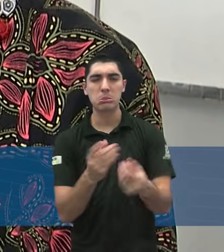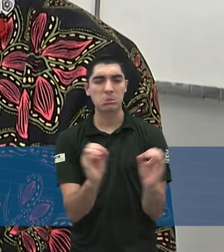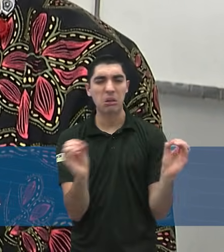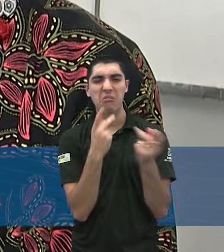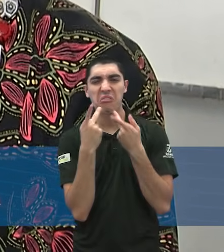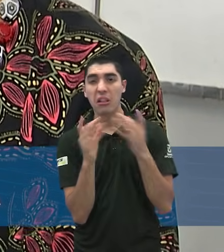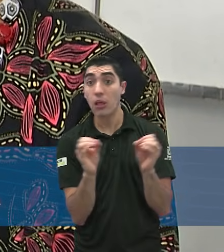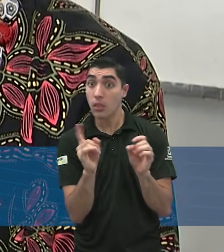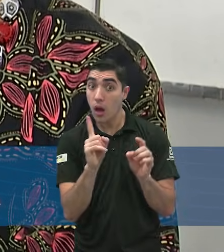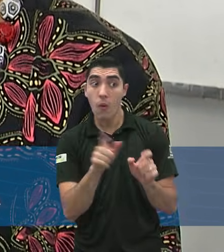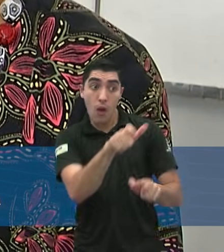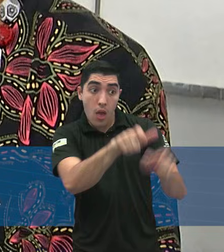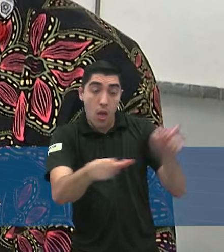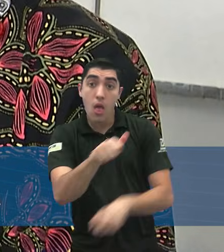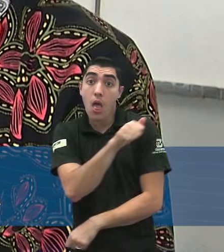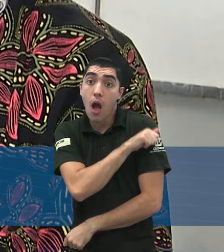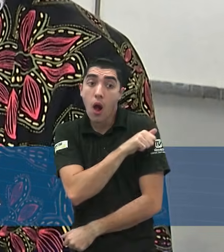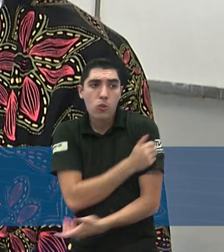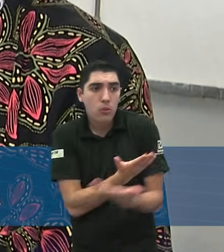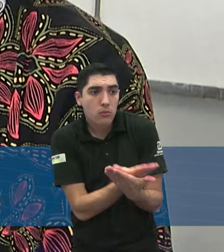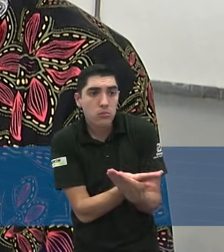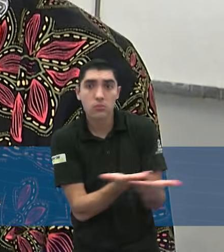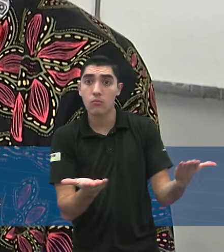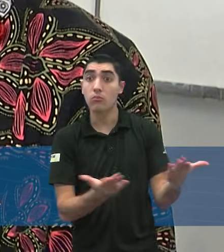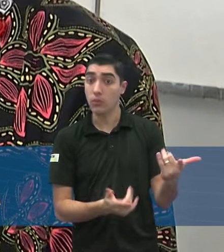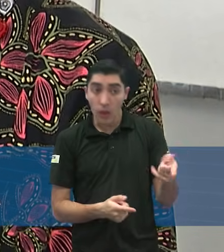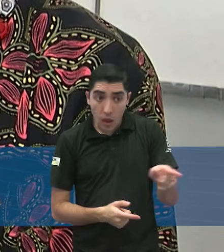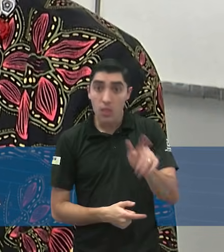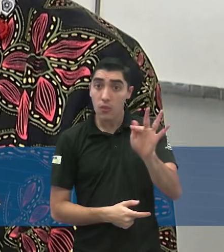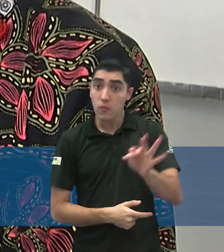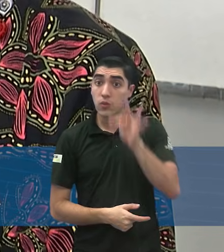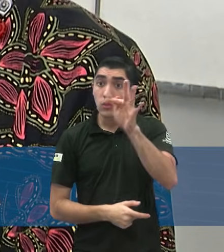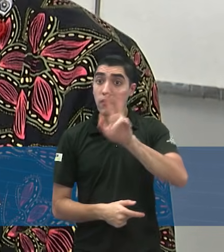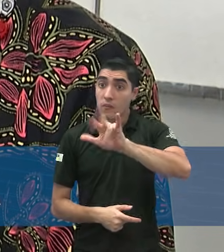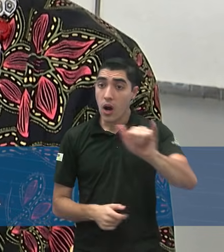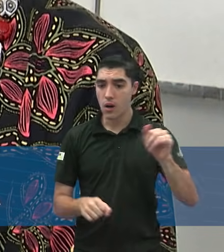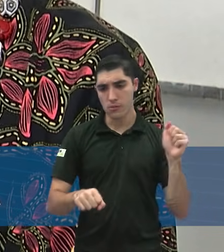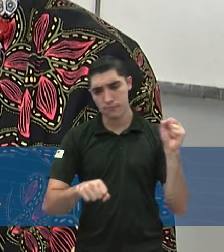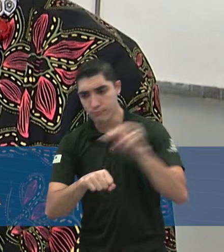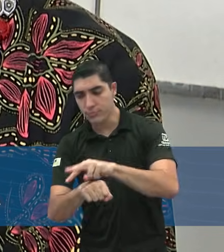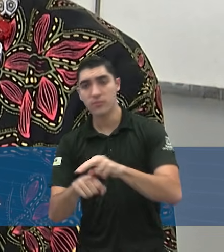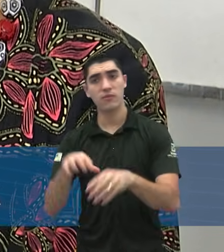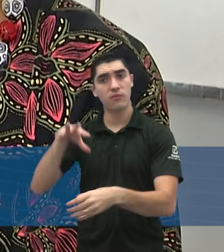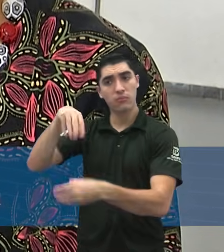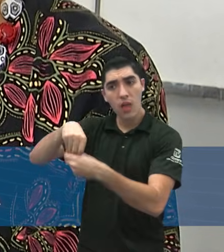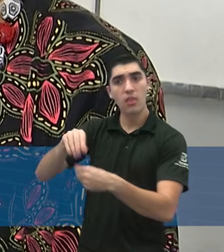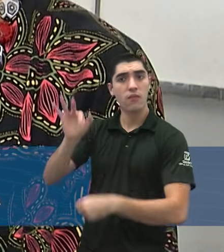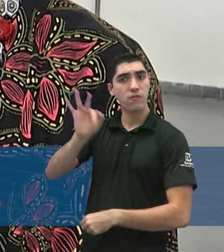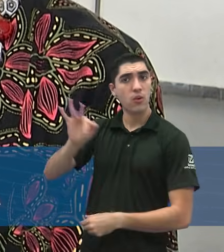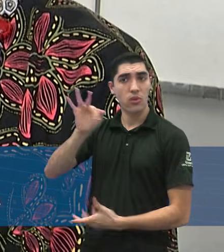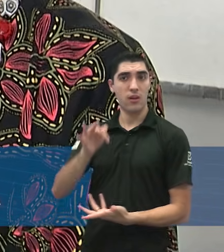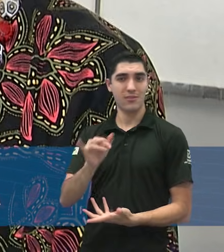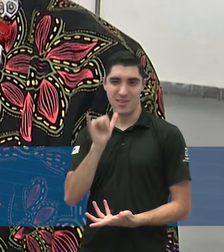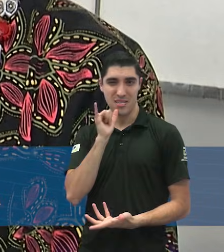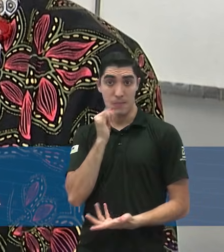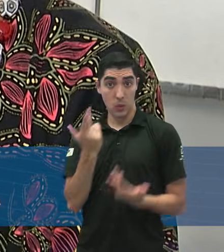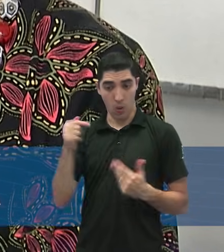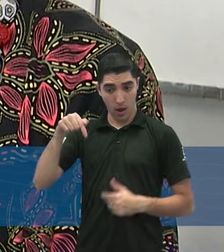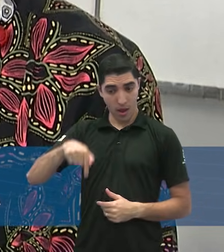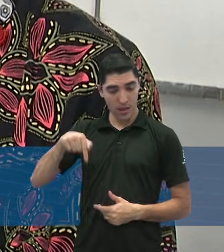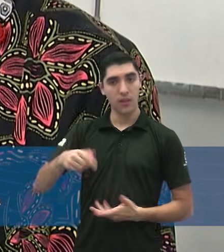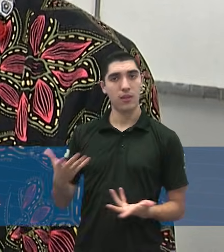esse alunado, para esse público que adentra, né, a esses espaços, no caso aqui o nosso